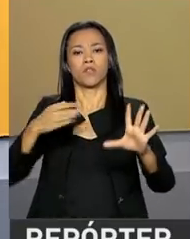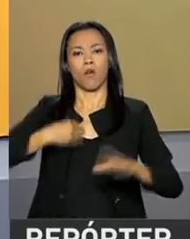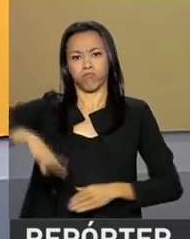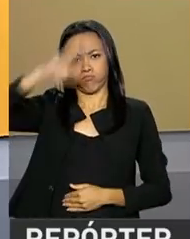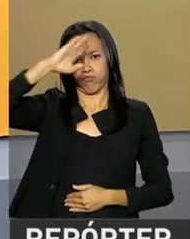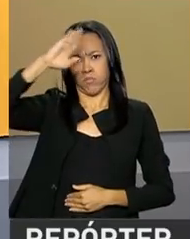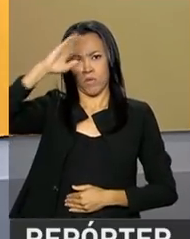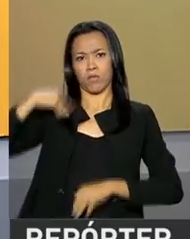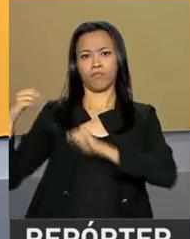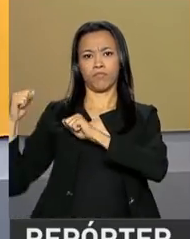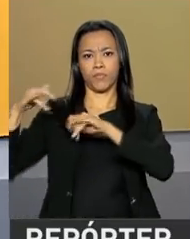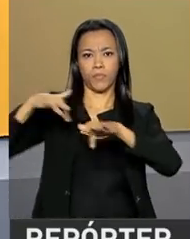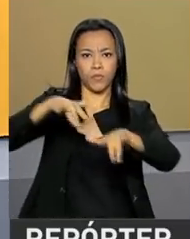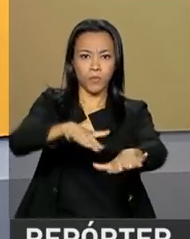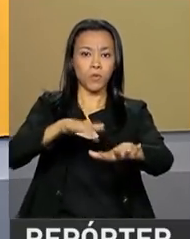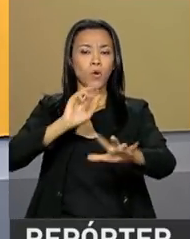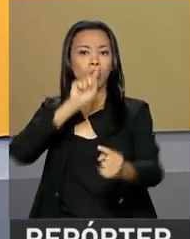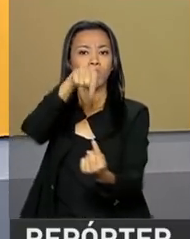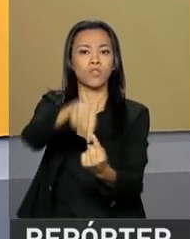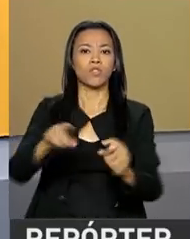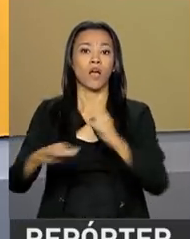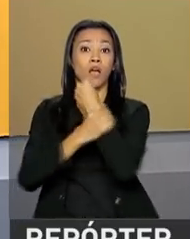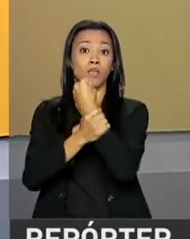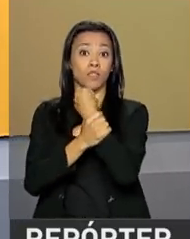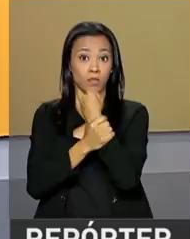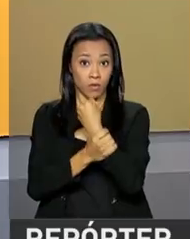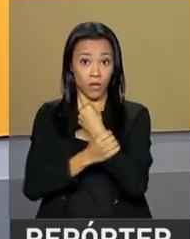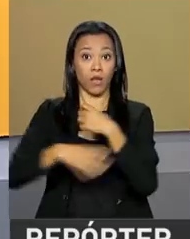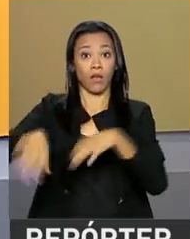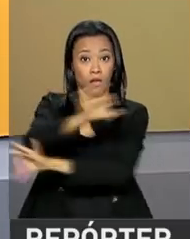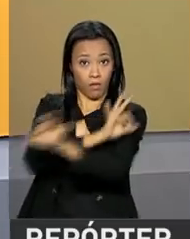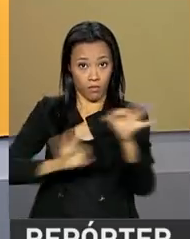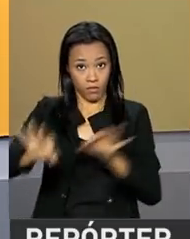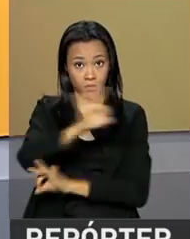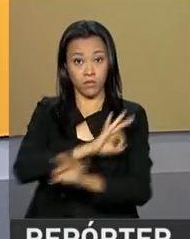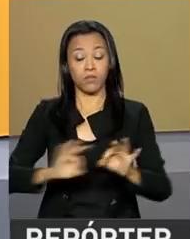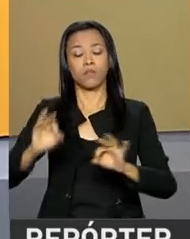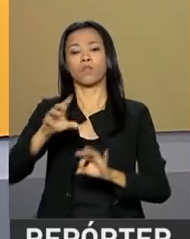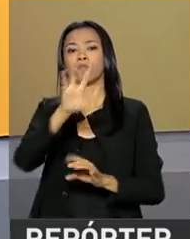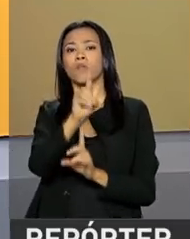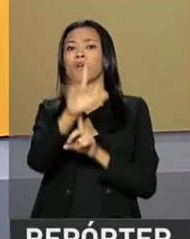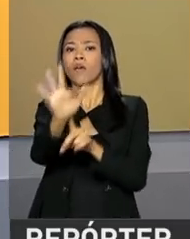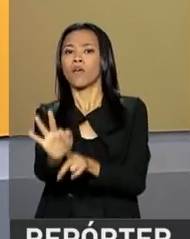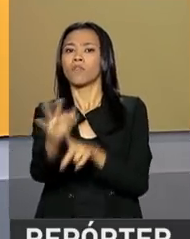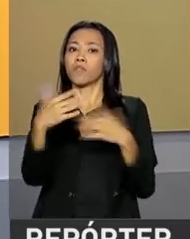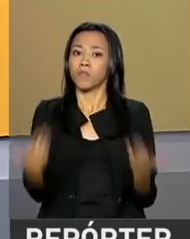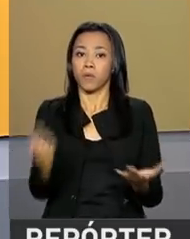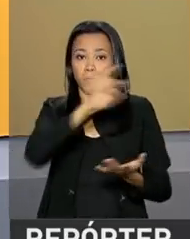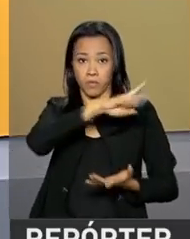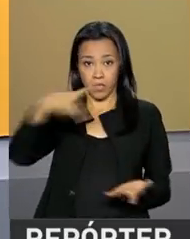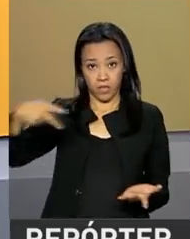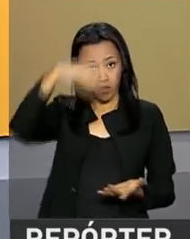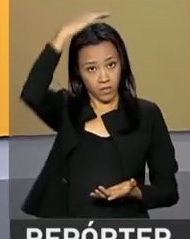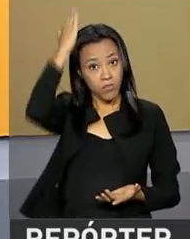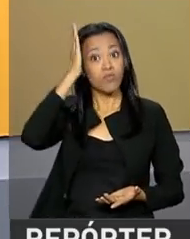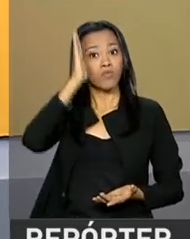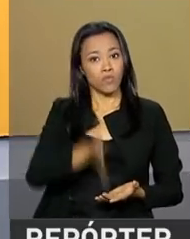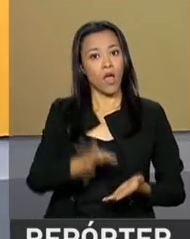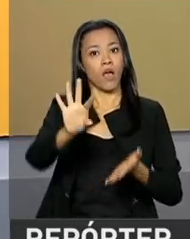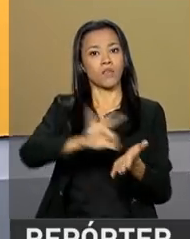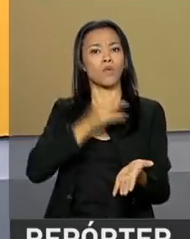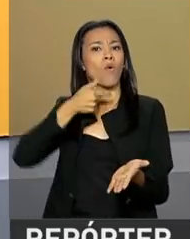garantia da lei e da ordem no distrito federal o presidente da república michel temer assinou decreto